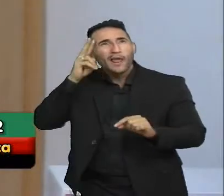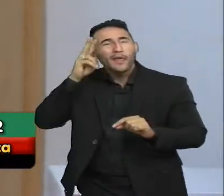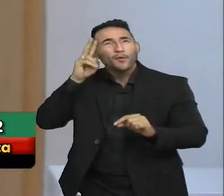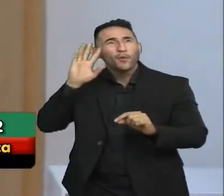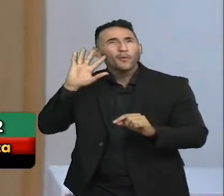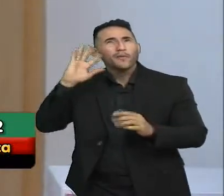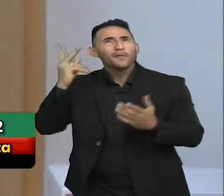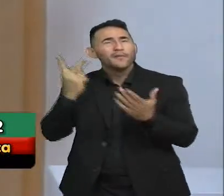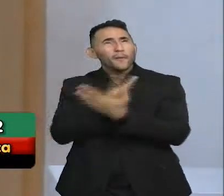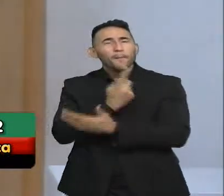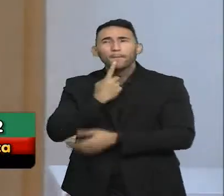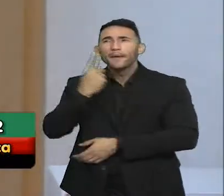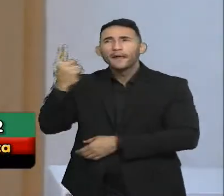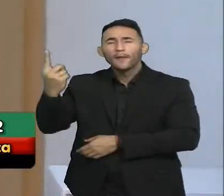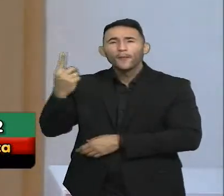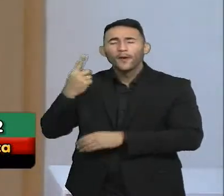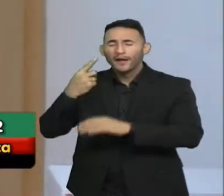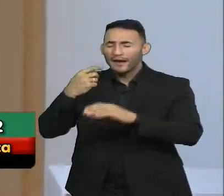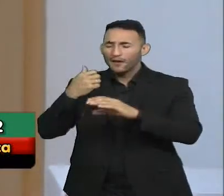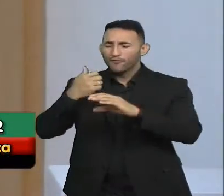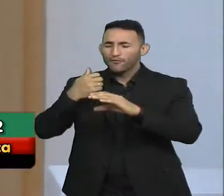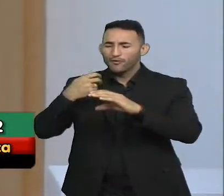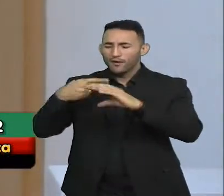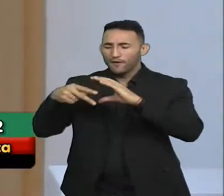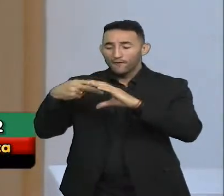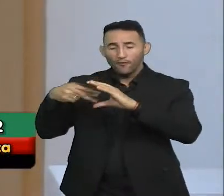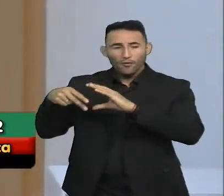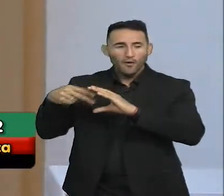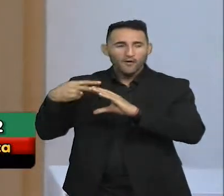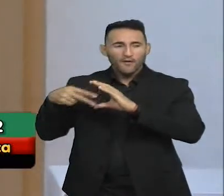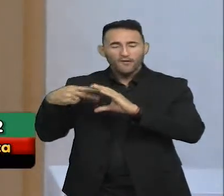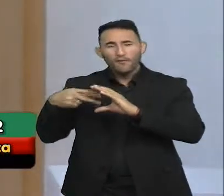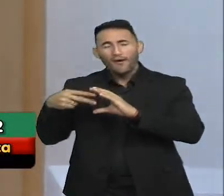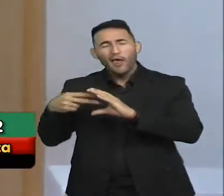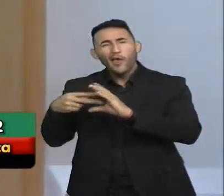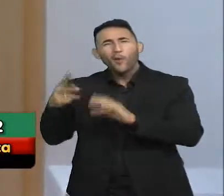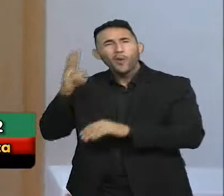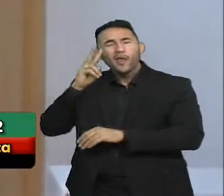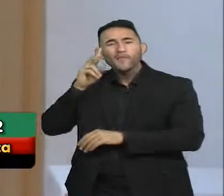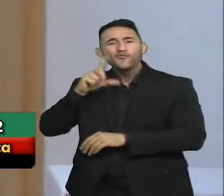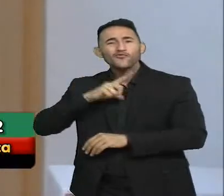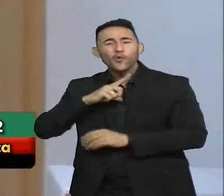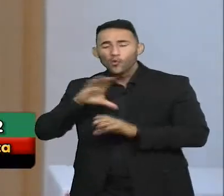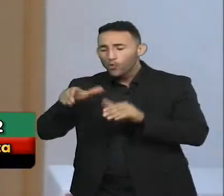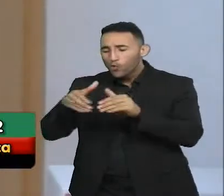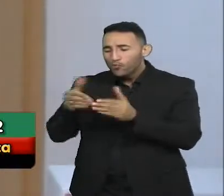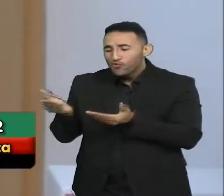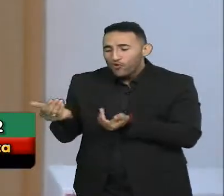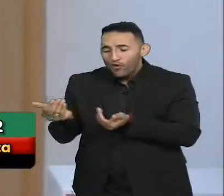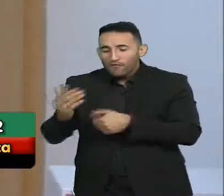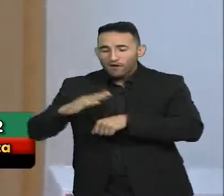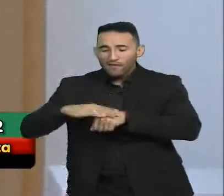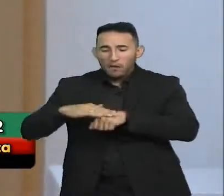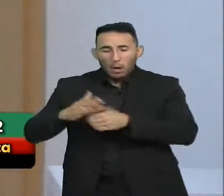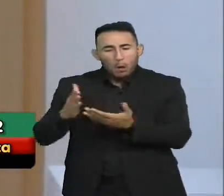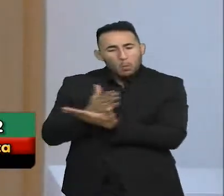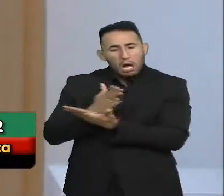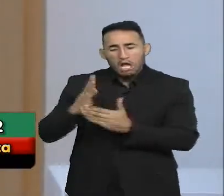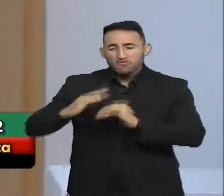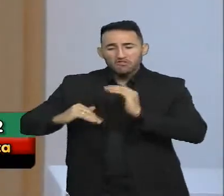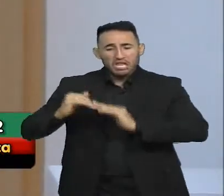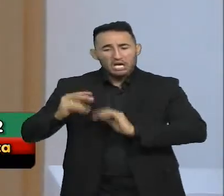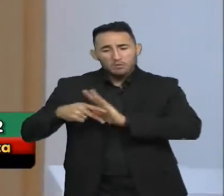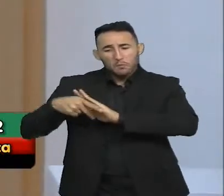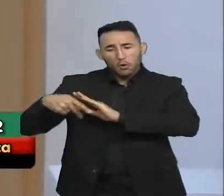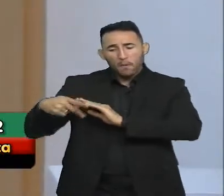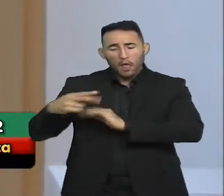no estacionamento do Carrefour. Né? Eu vinha chegando e tinha um grupo de jovens fazendo atividade religiosa lá. Eu nem sei que igreja que era.